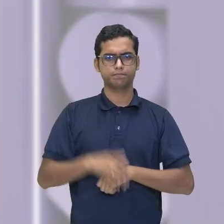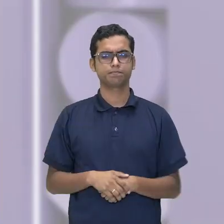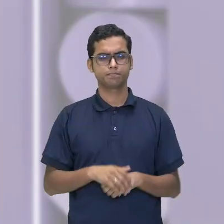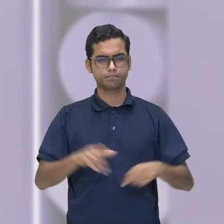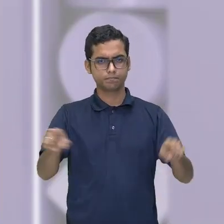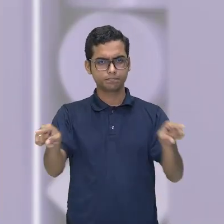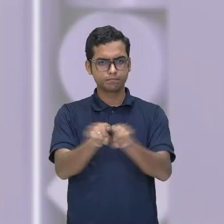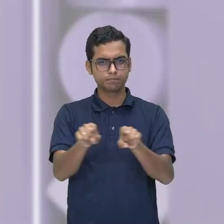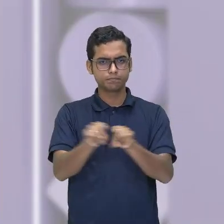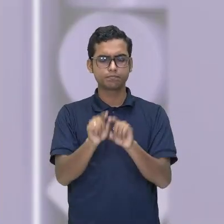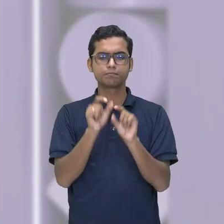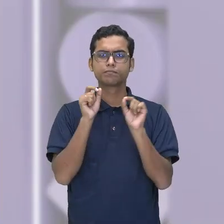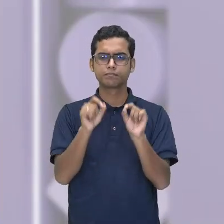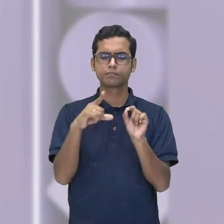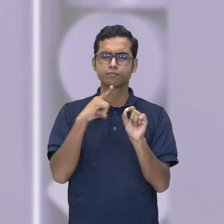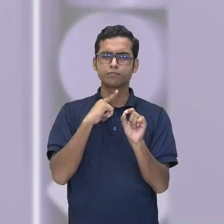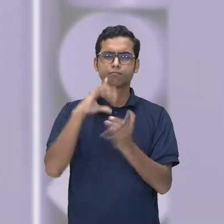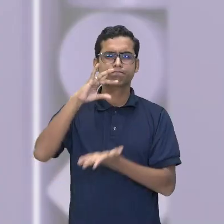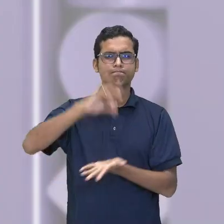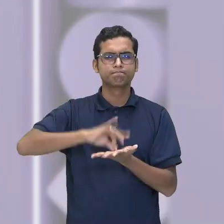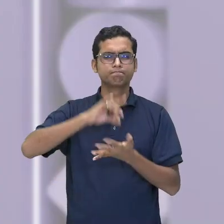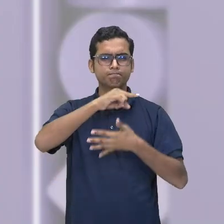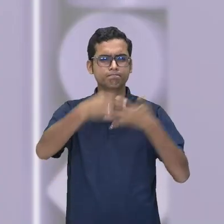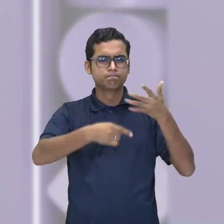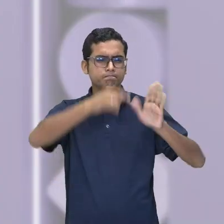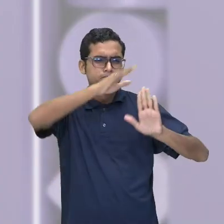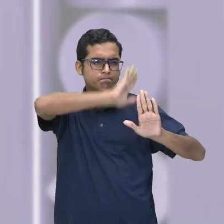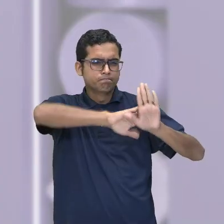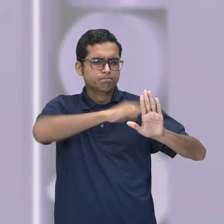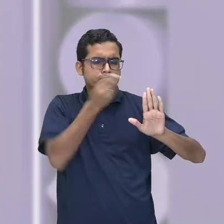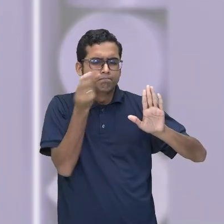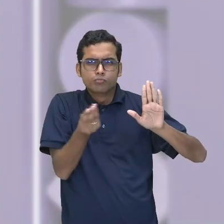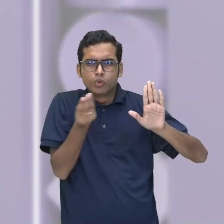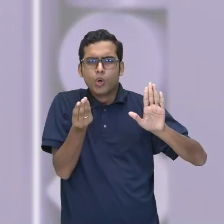isso, de certa forma, tem um peso assim